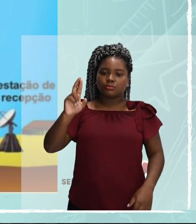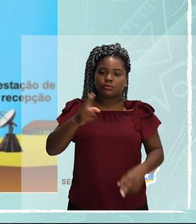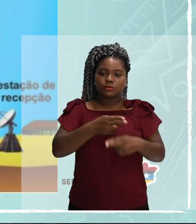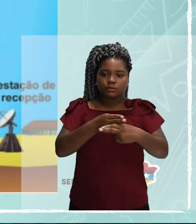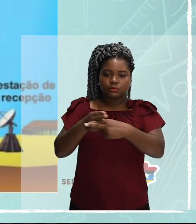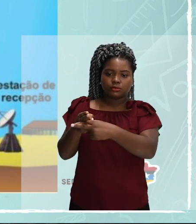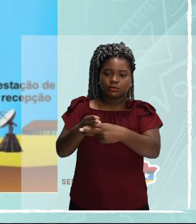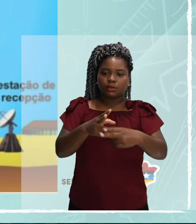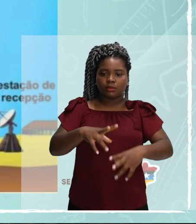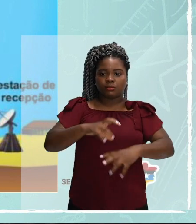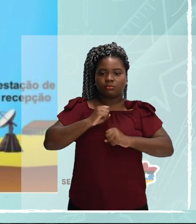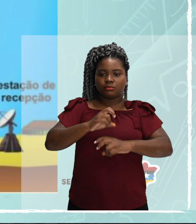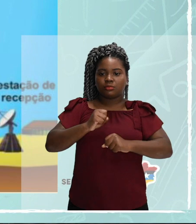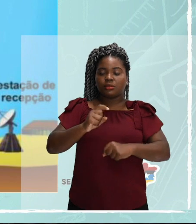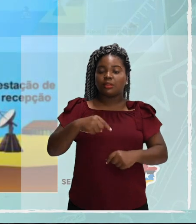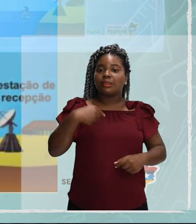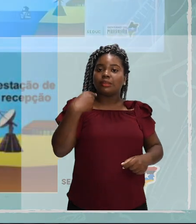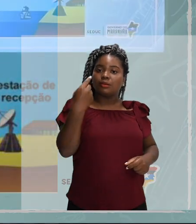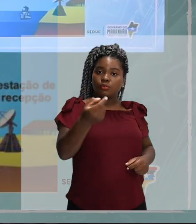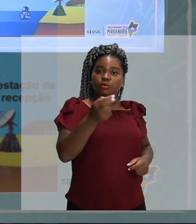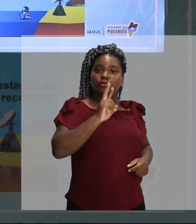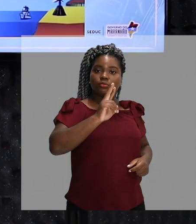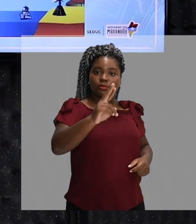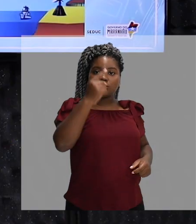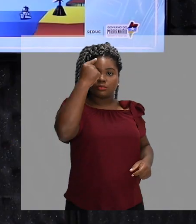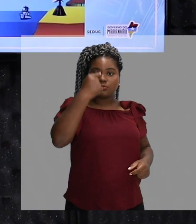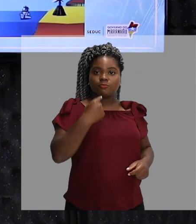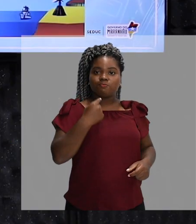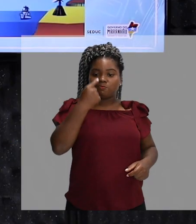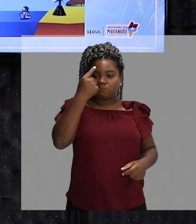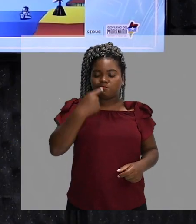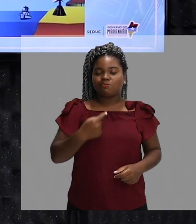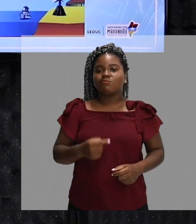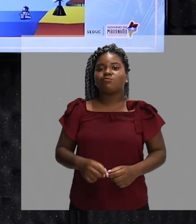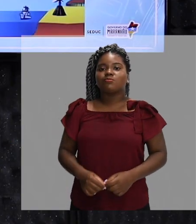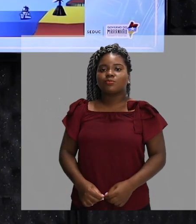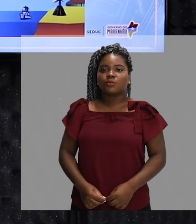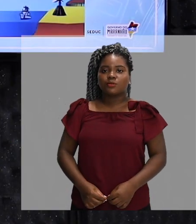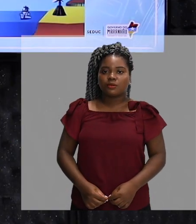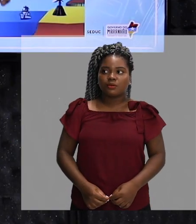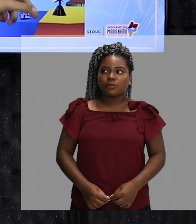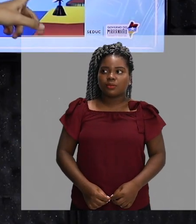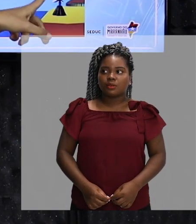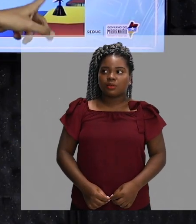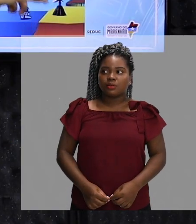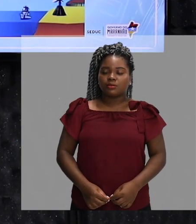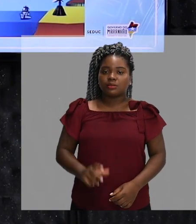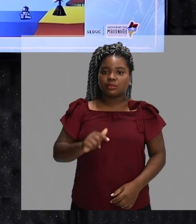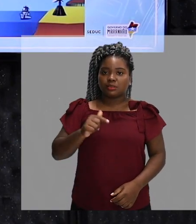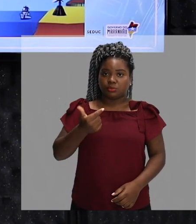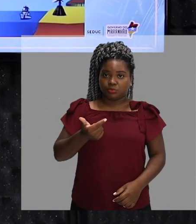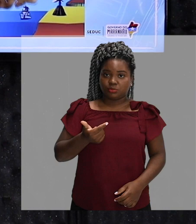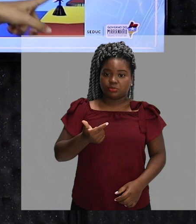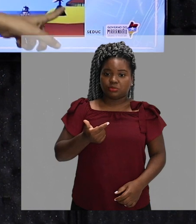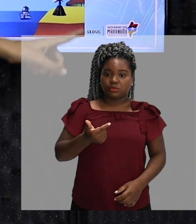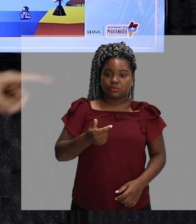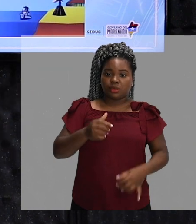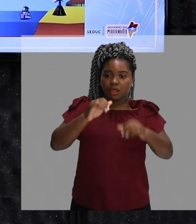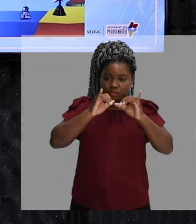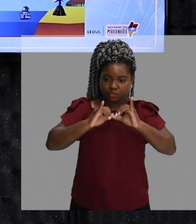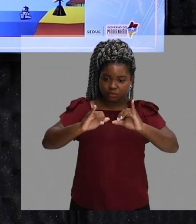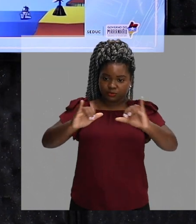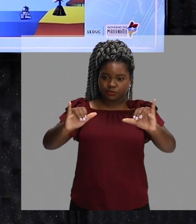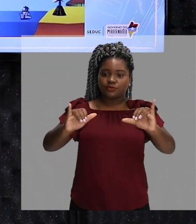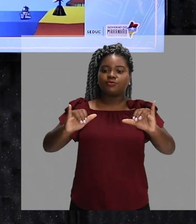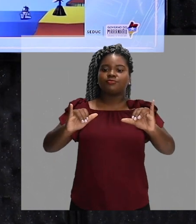produzida uma imagem da superfície terrestre. Depois será mandada essas informações para